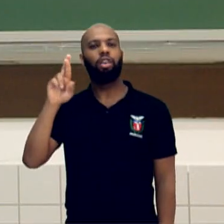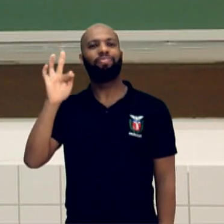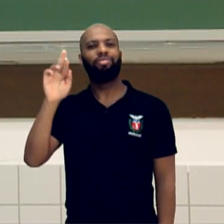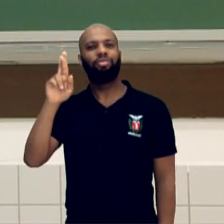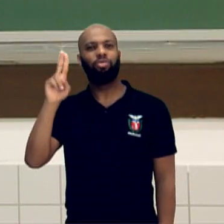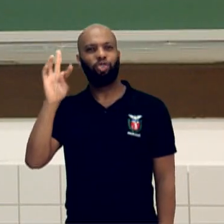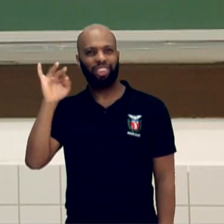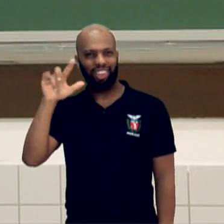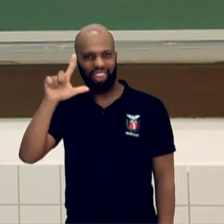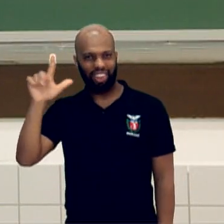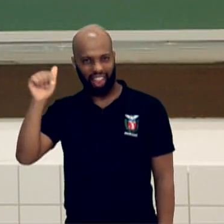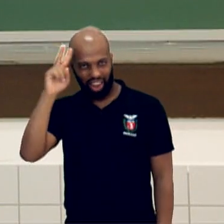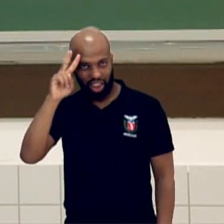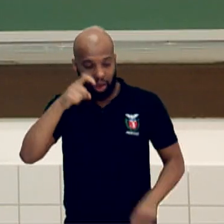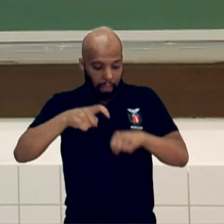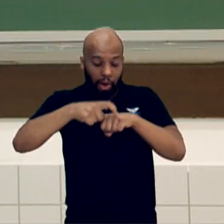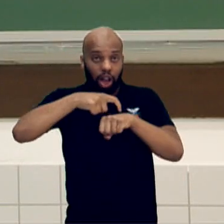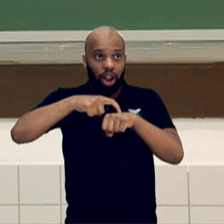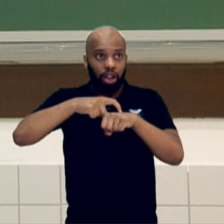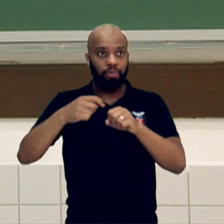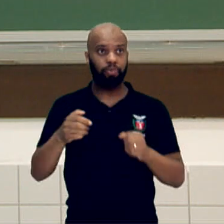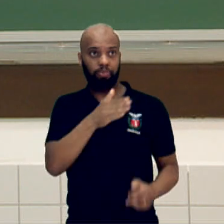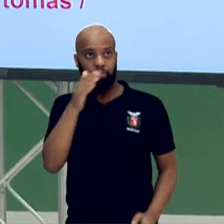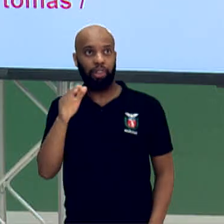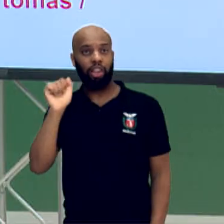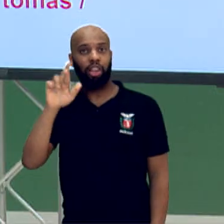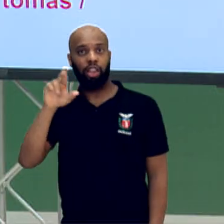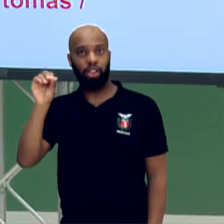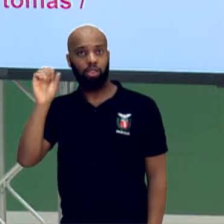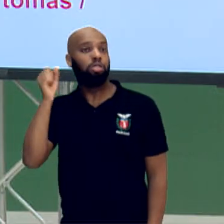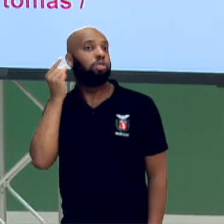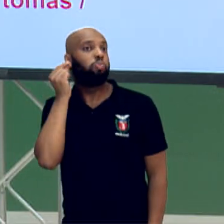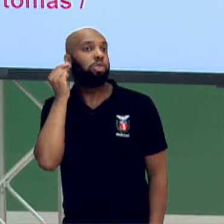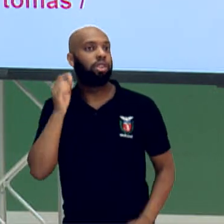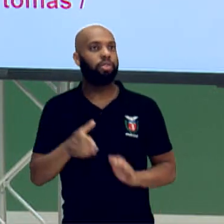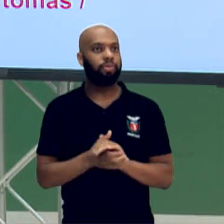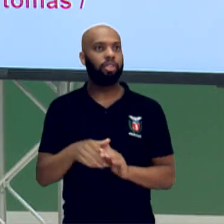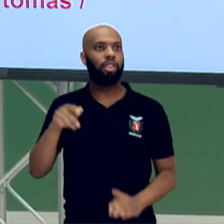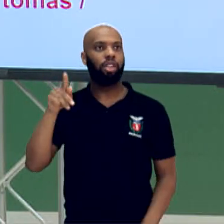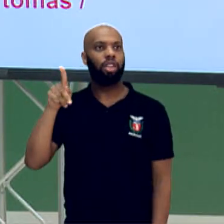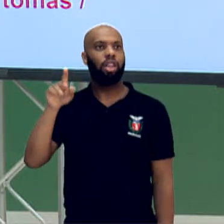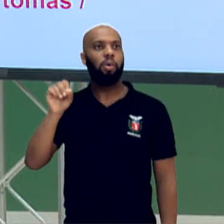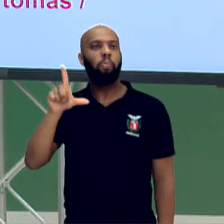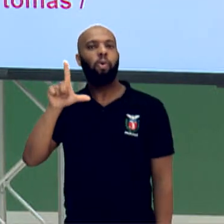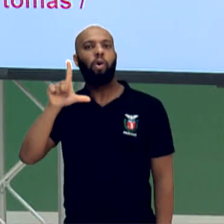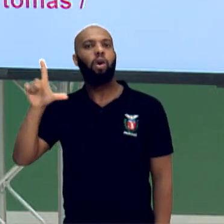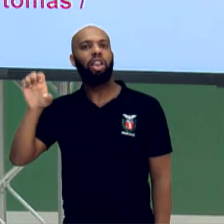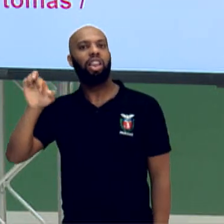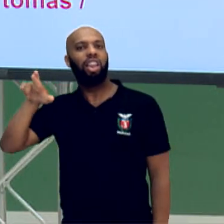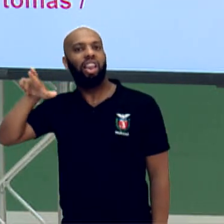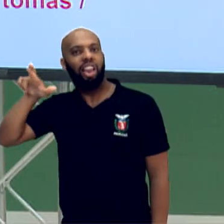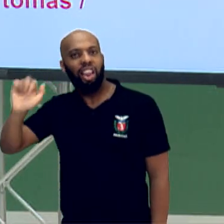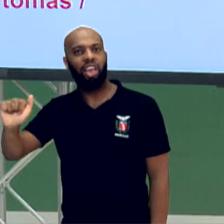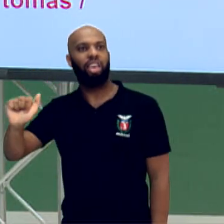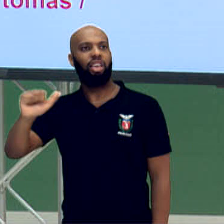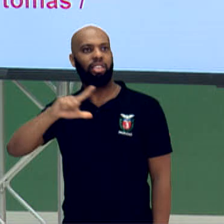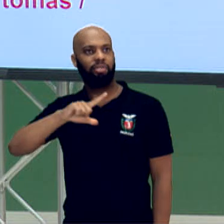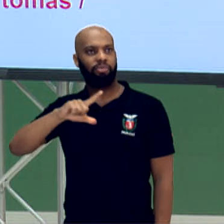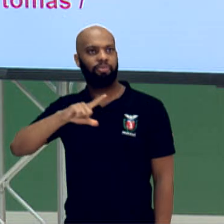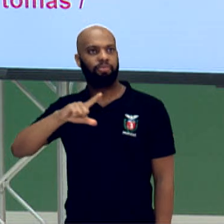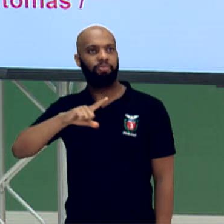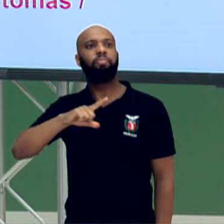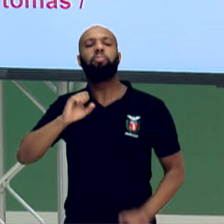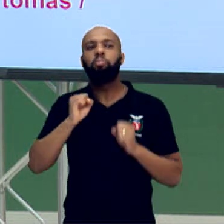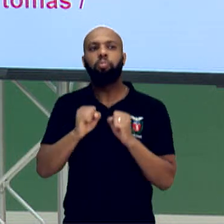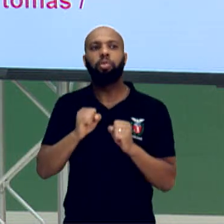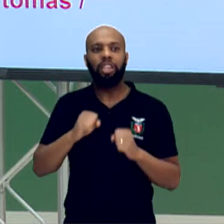Morango. Aros, brincos. Polheira, pojeira, pocheira, olha os sons variáveis de uma mesma língua.